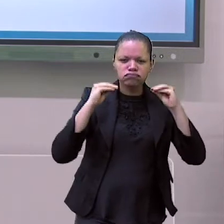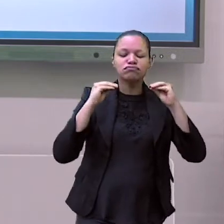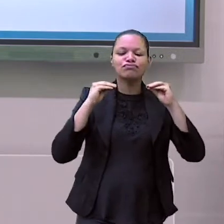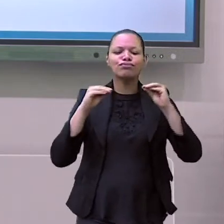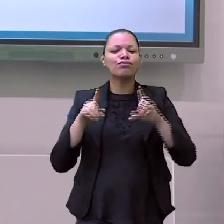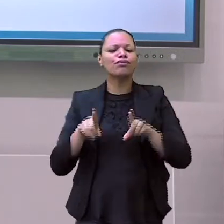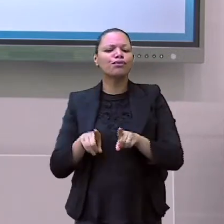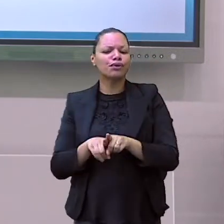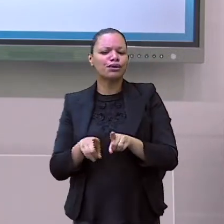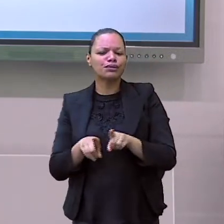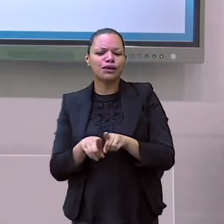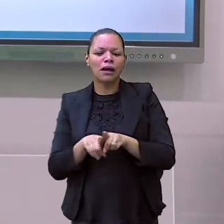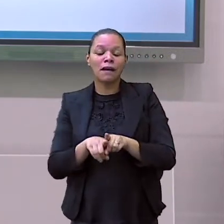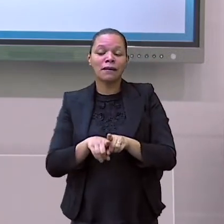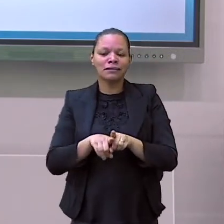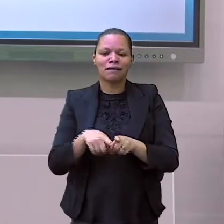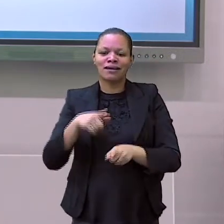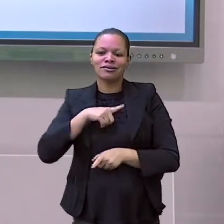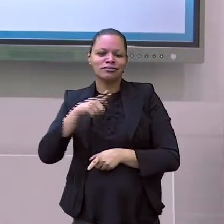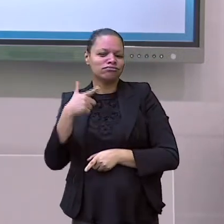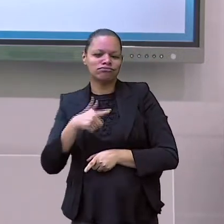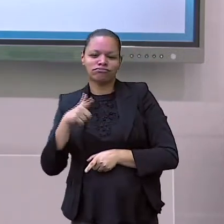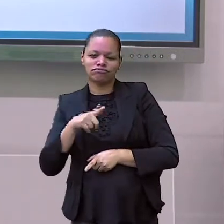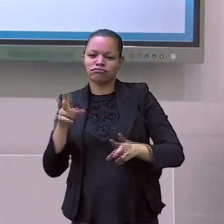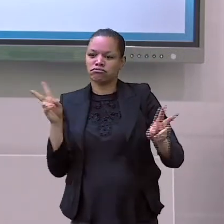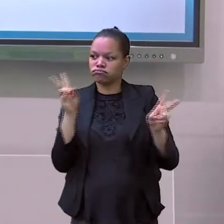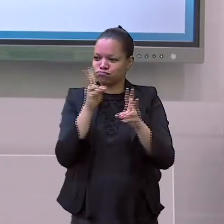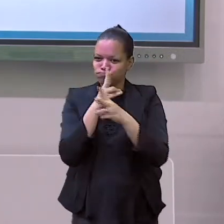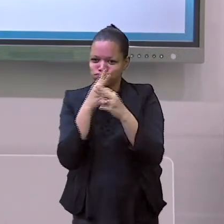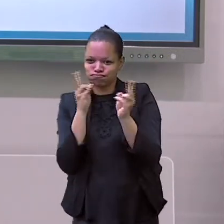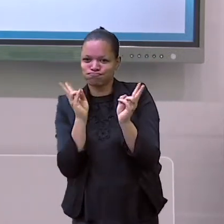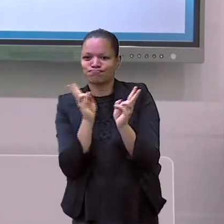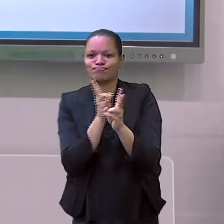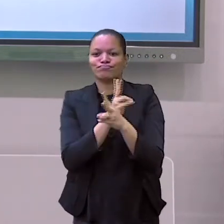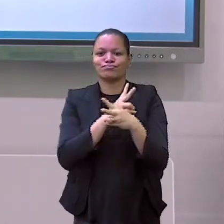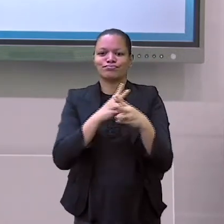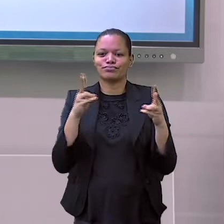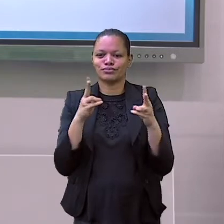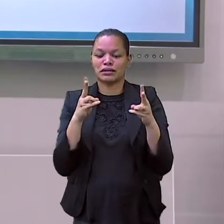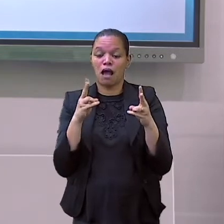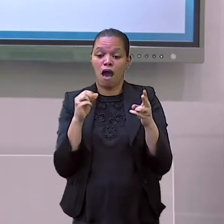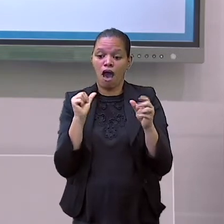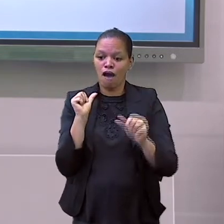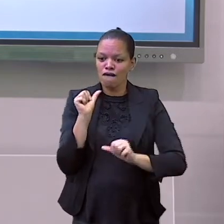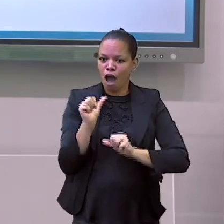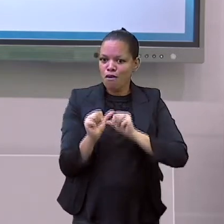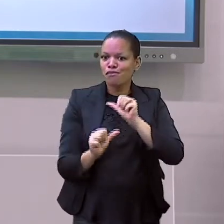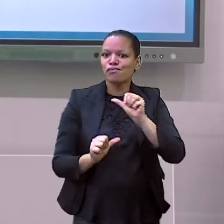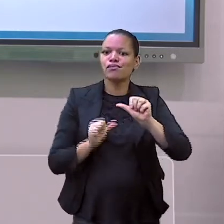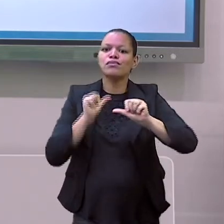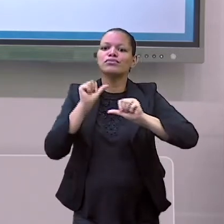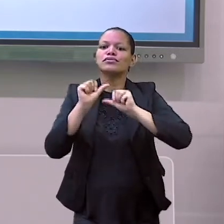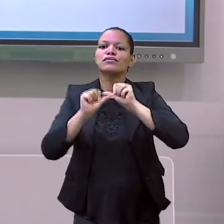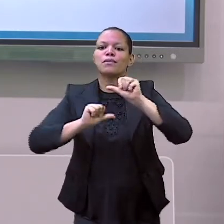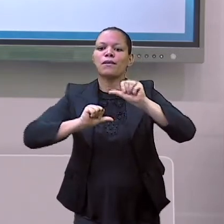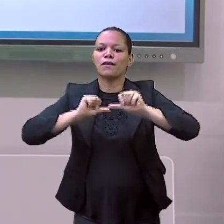vai fazendo o quê? Vai aglomerando, vai aumentando de tamanho e aí, provavelmente você vai ter